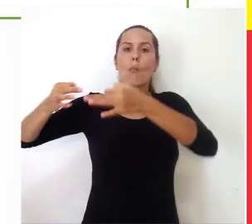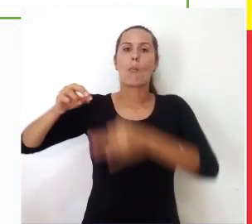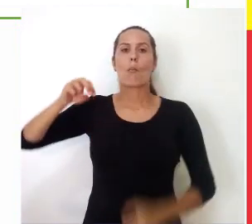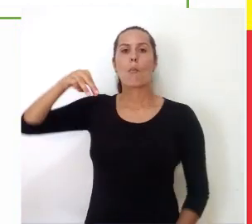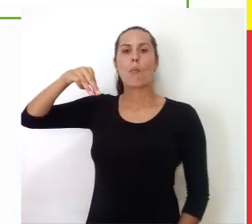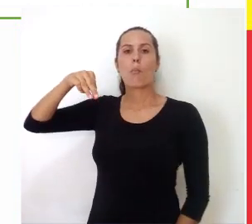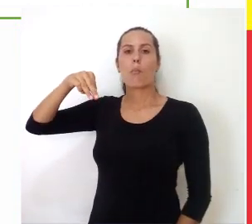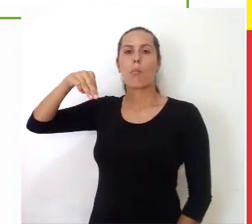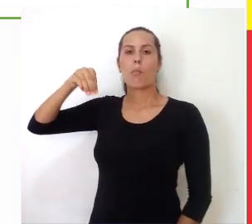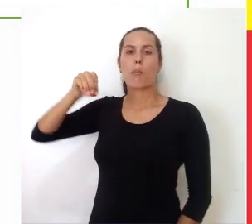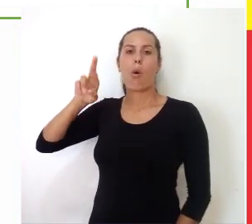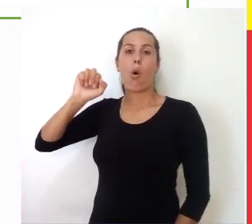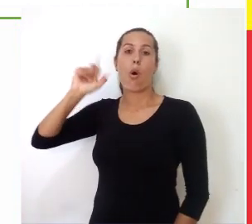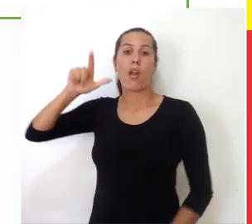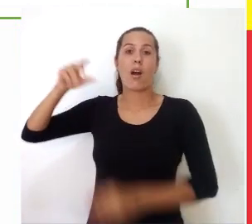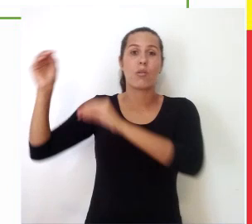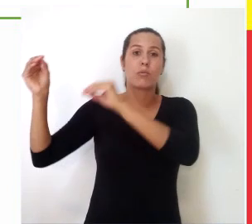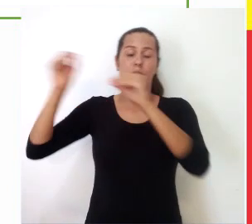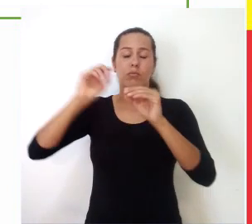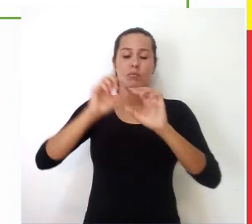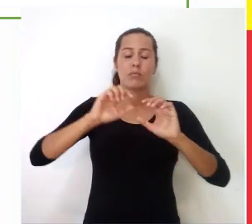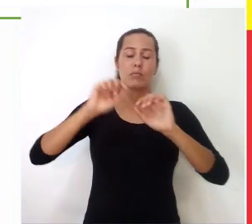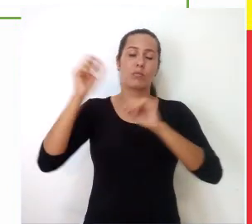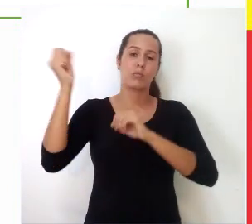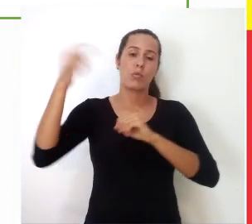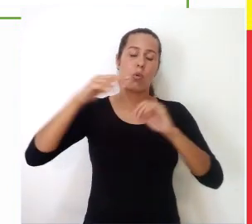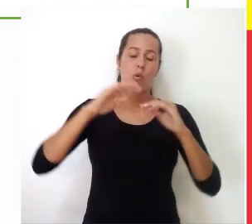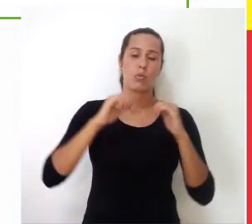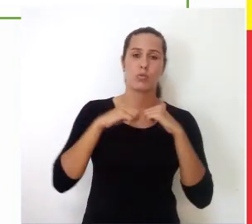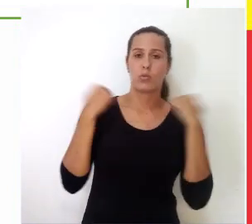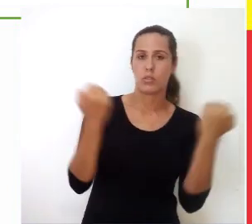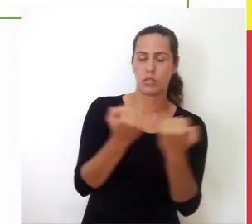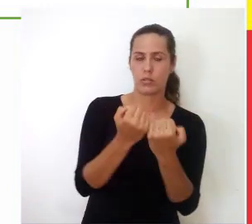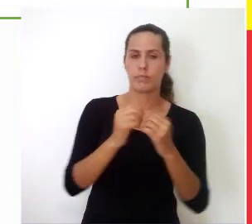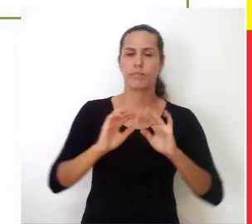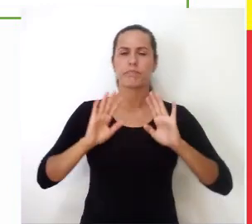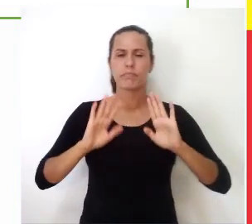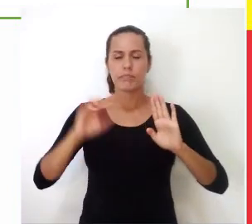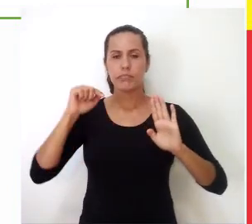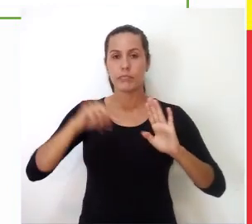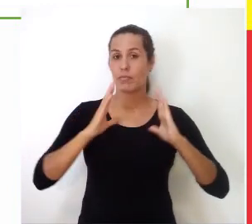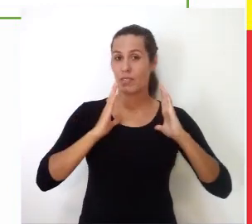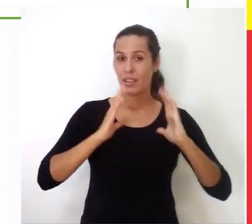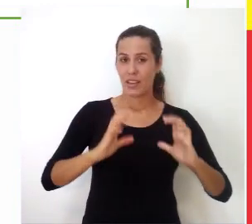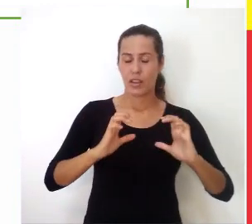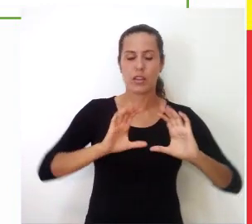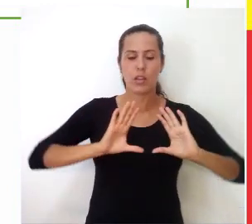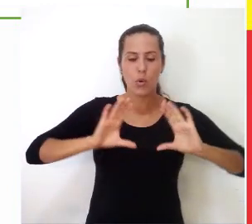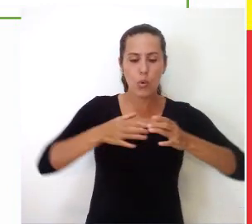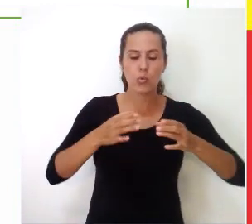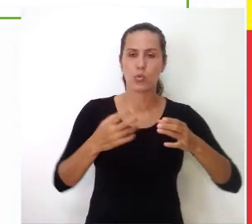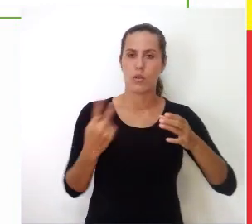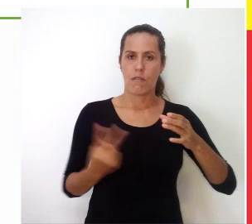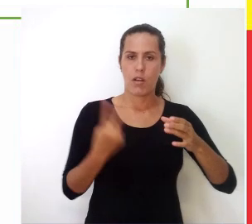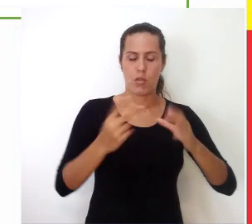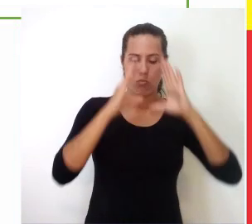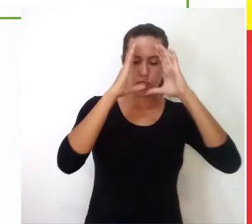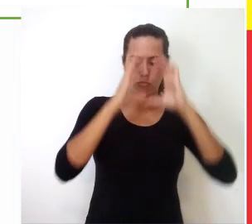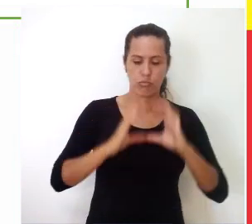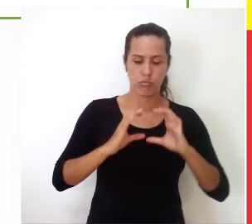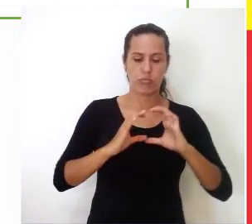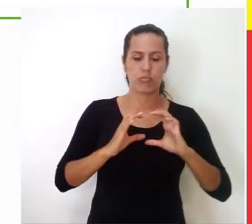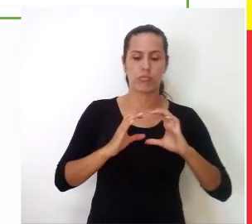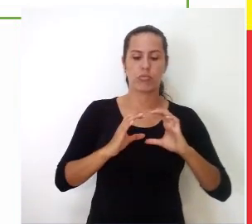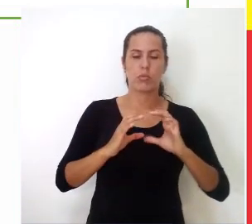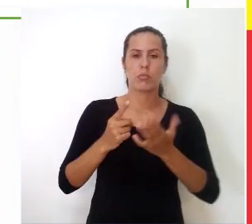a ética é um conjunto de regras morais visando ao bem do grupo. Prestem bem atenção que